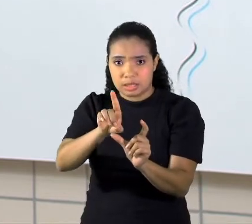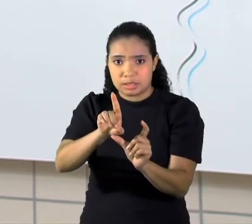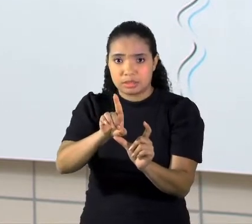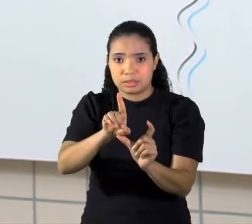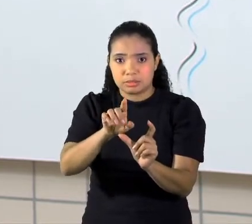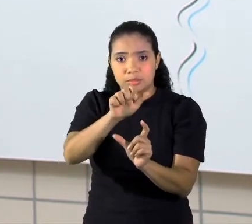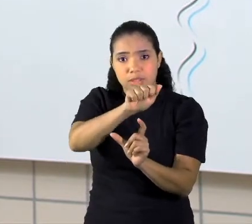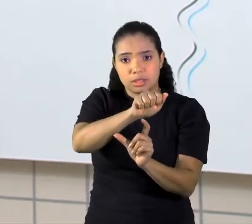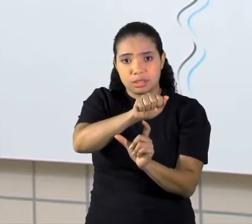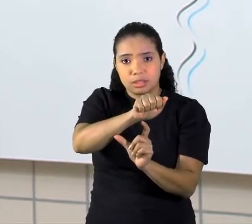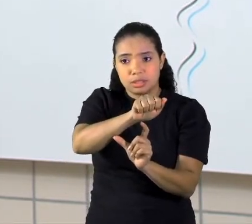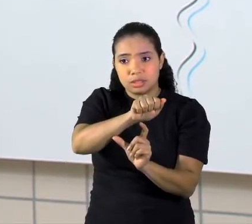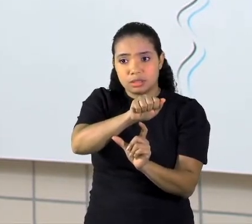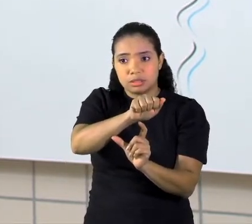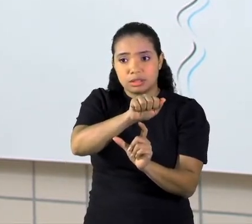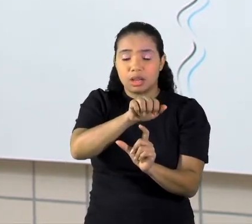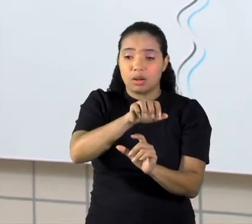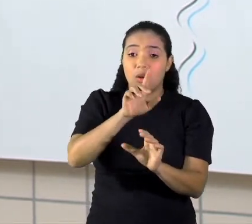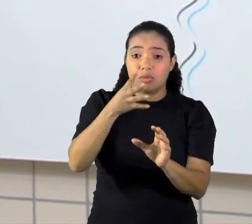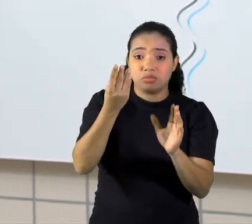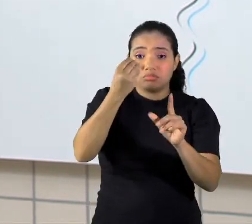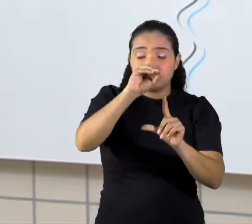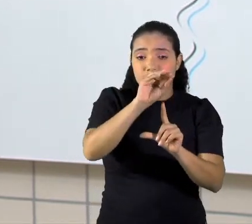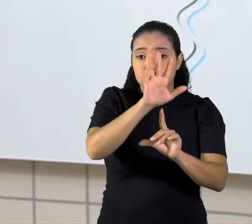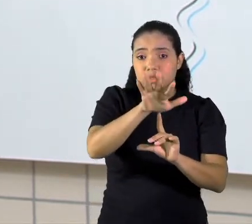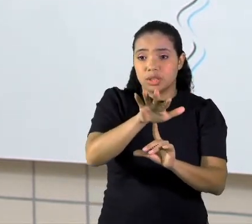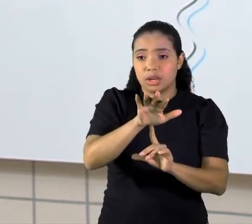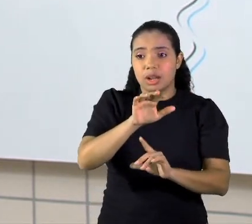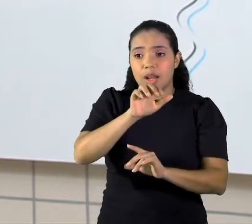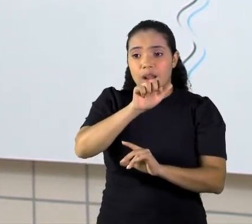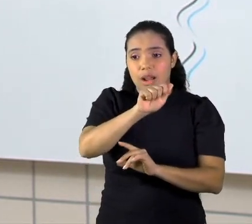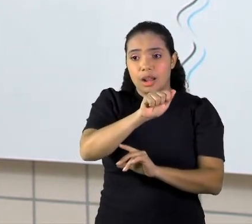A, E e C.